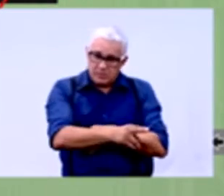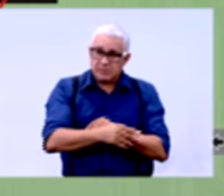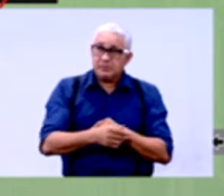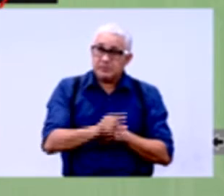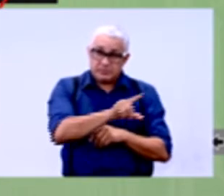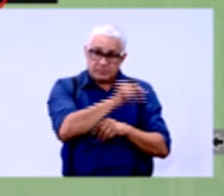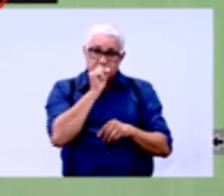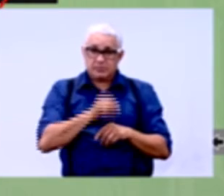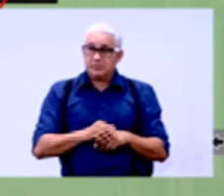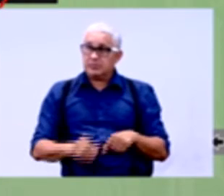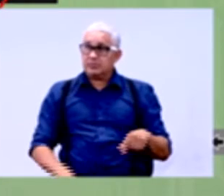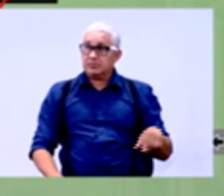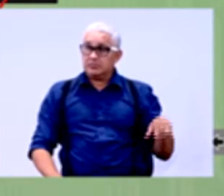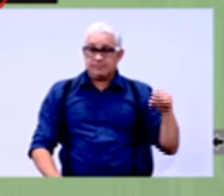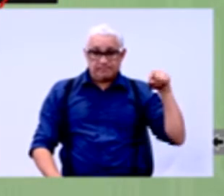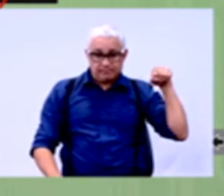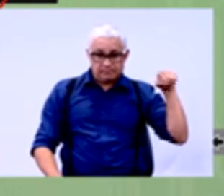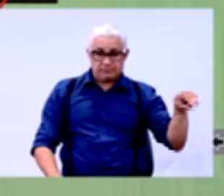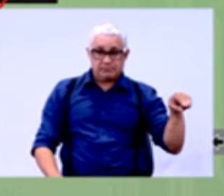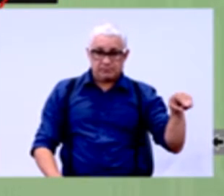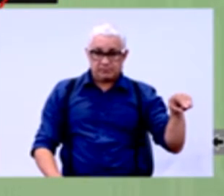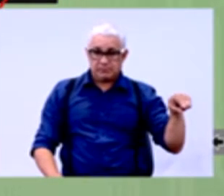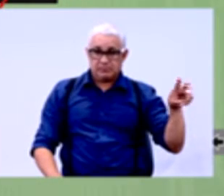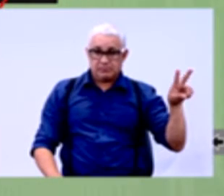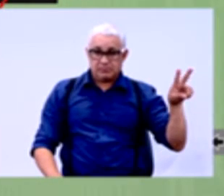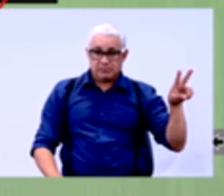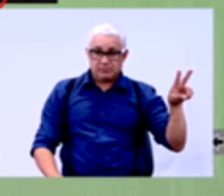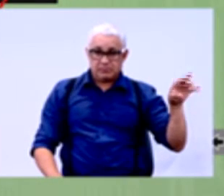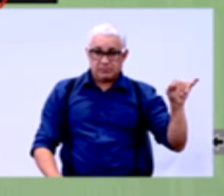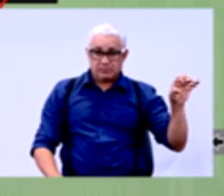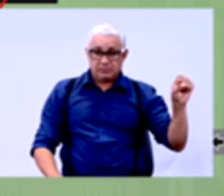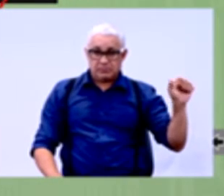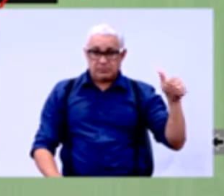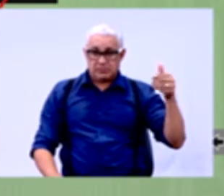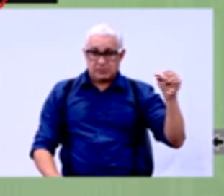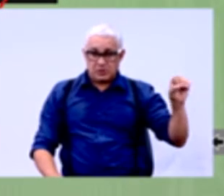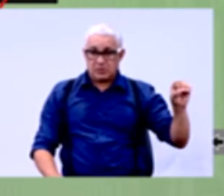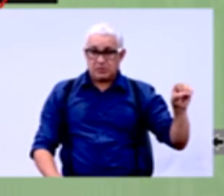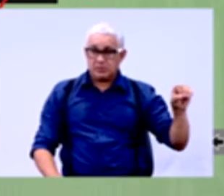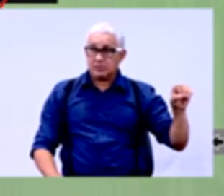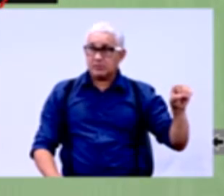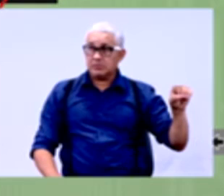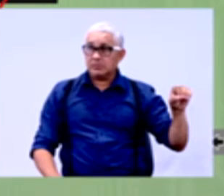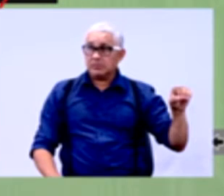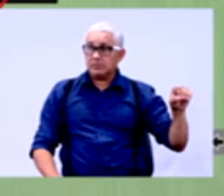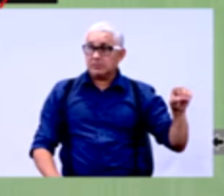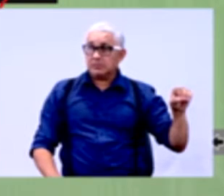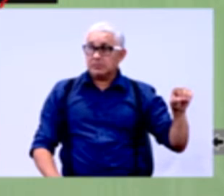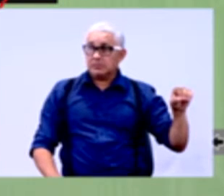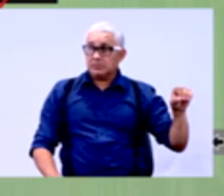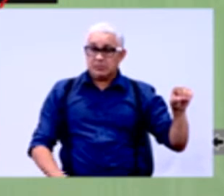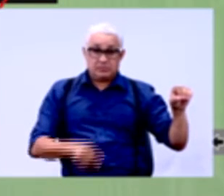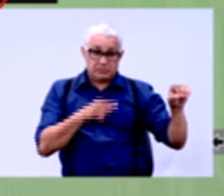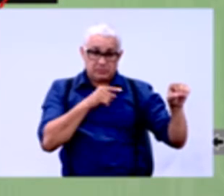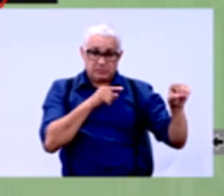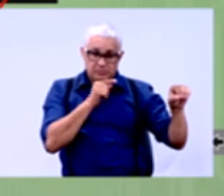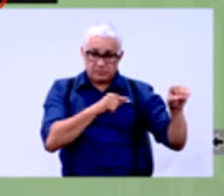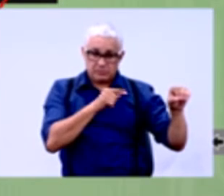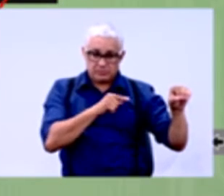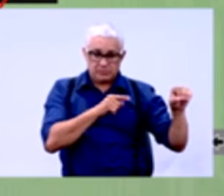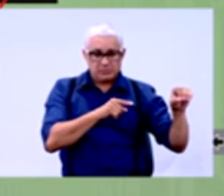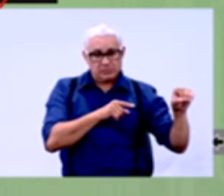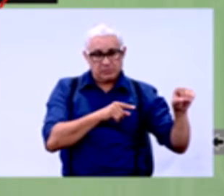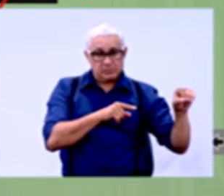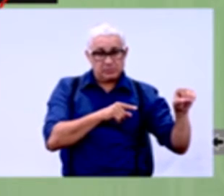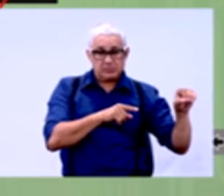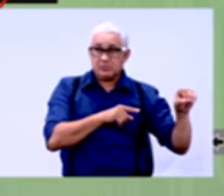de acordo com a informação que vier da visão, ele vai